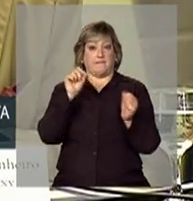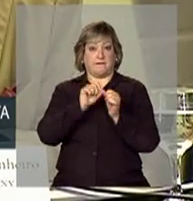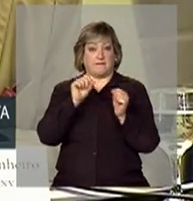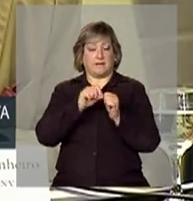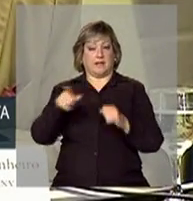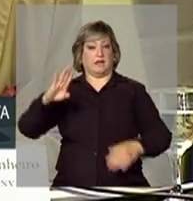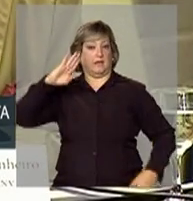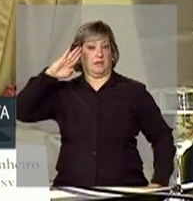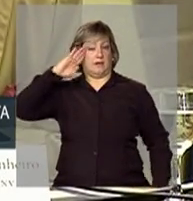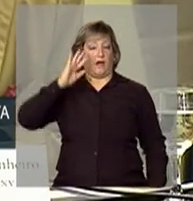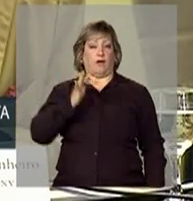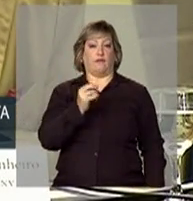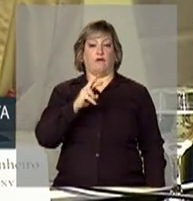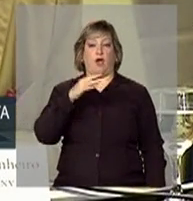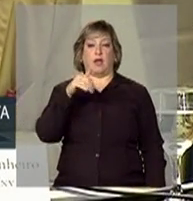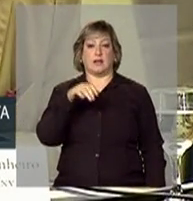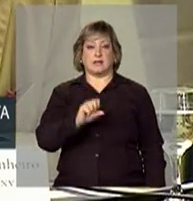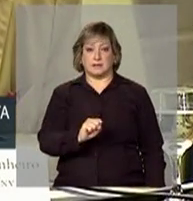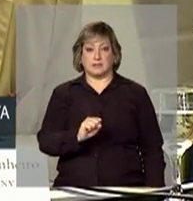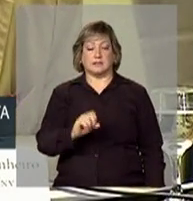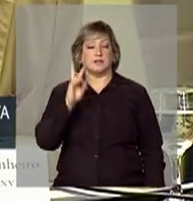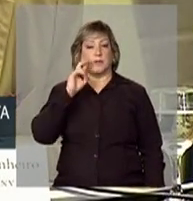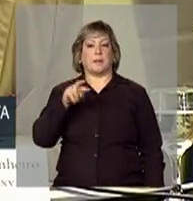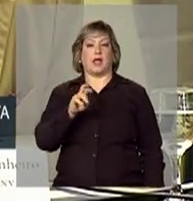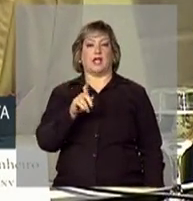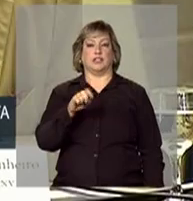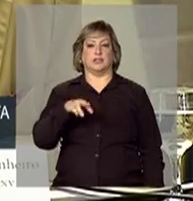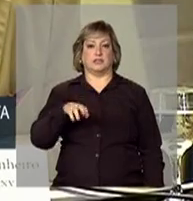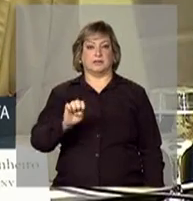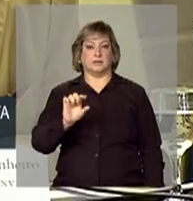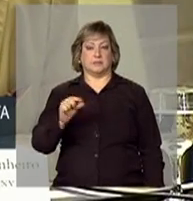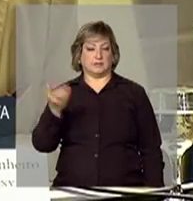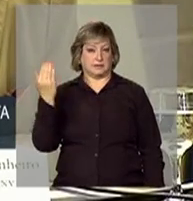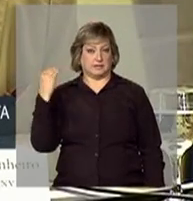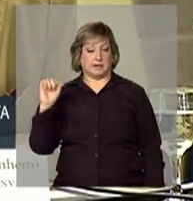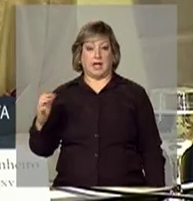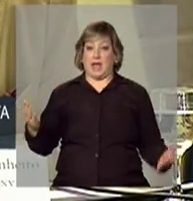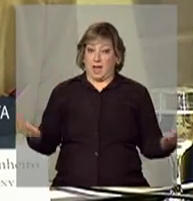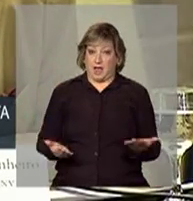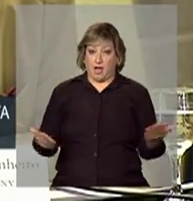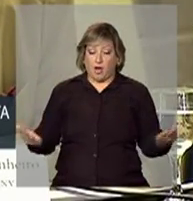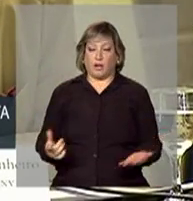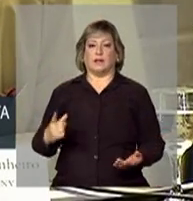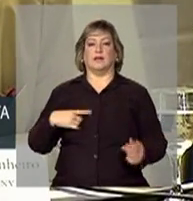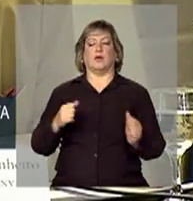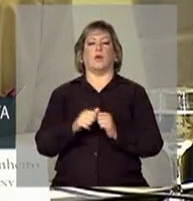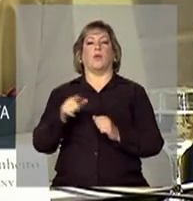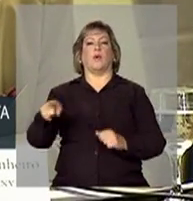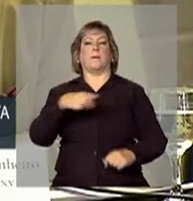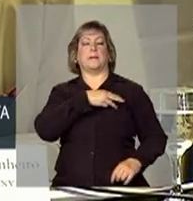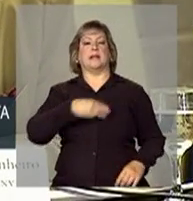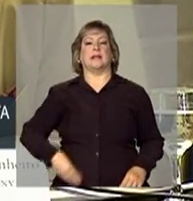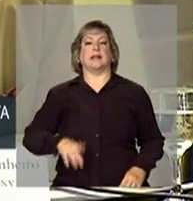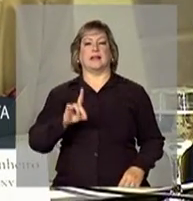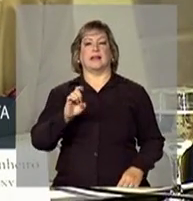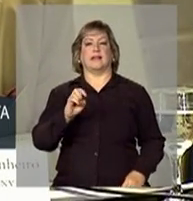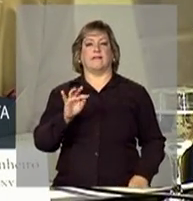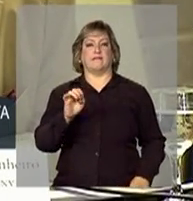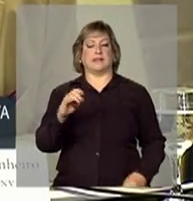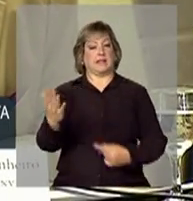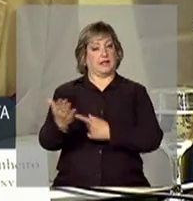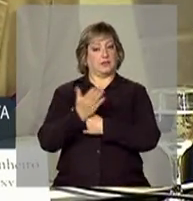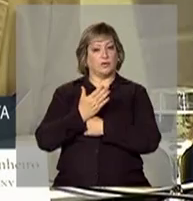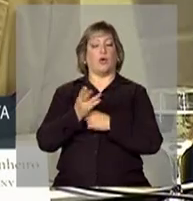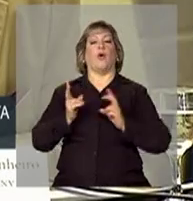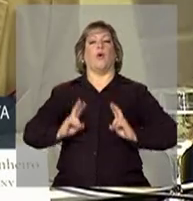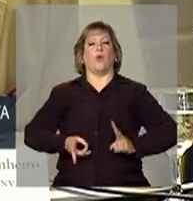Forças Armadas sob o regime de exceção. No regime atual, com apoio do ministro da Defesa, continuamos o diálogo